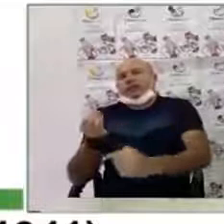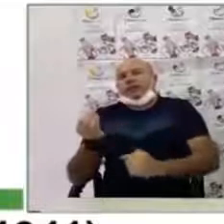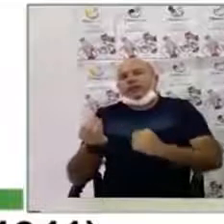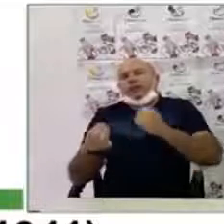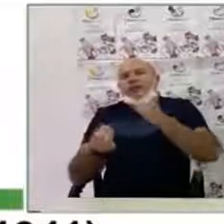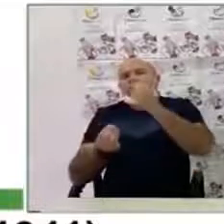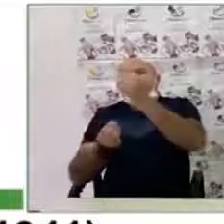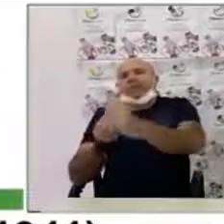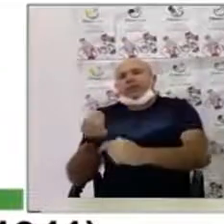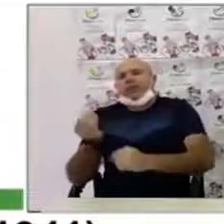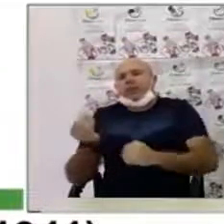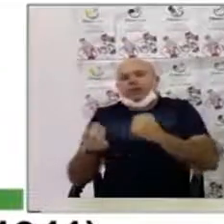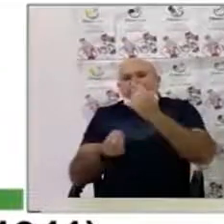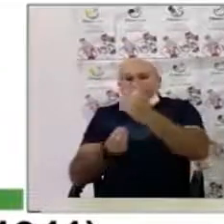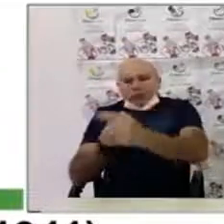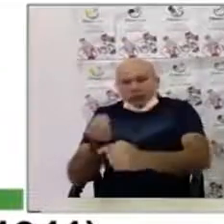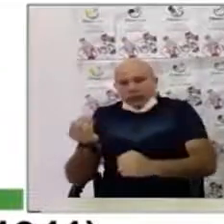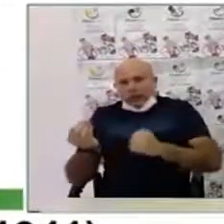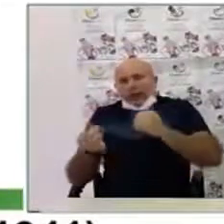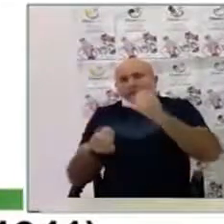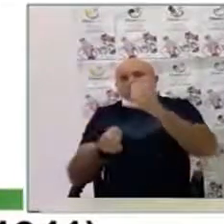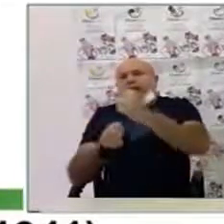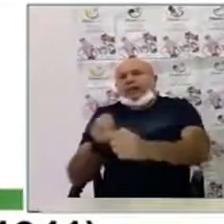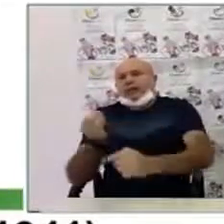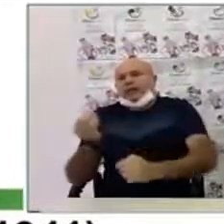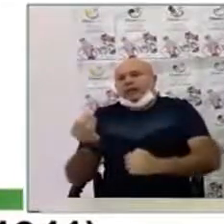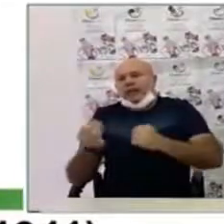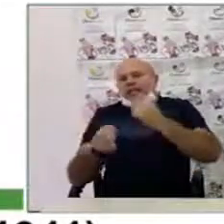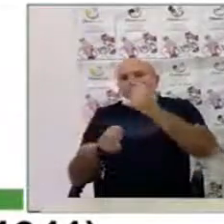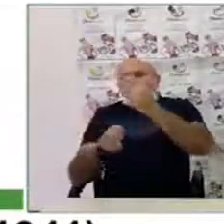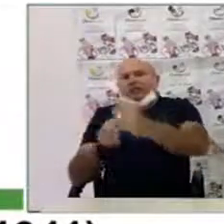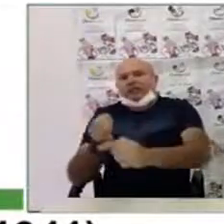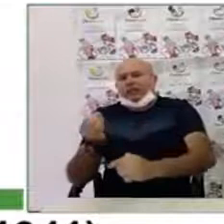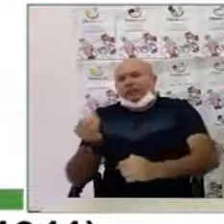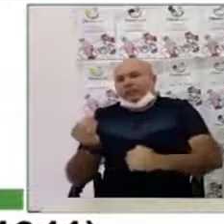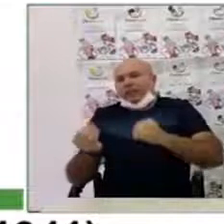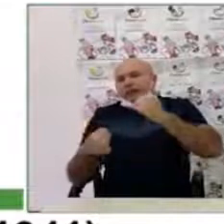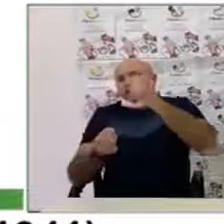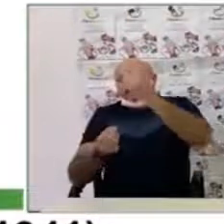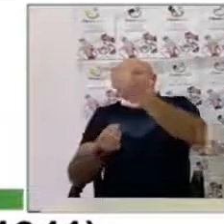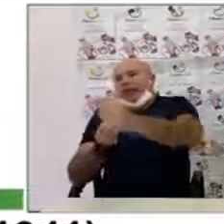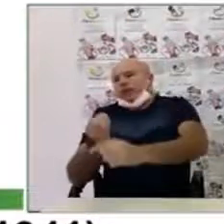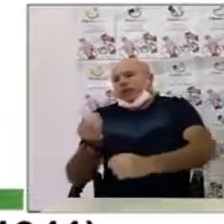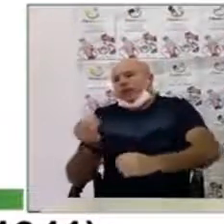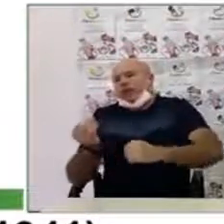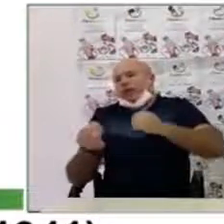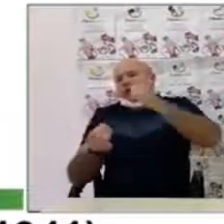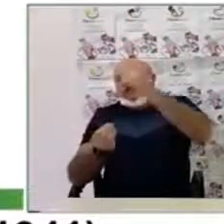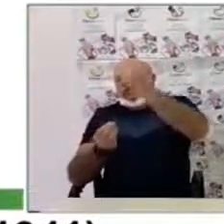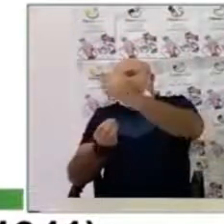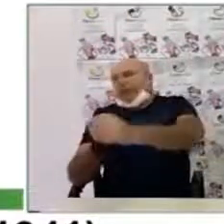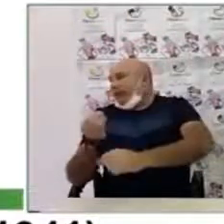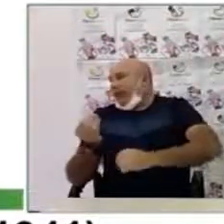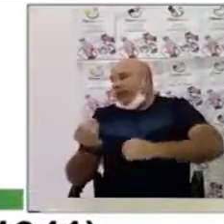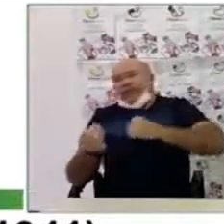você iria encontrar os elétrons em movimento, né? Esses elétrons teriam cargas negativas e ficariam em órbita em